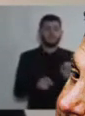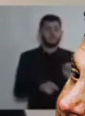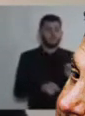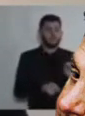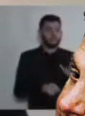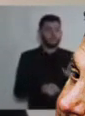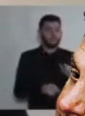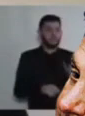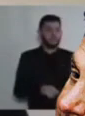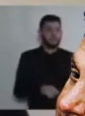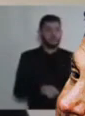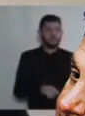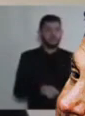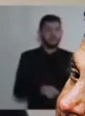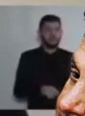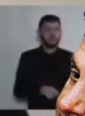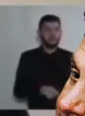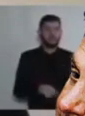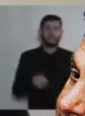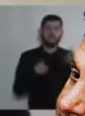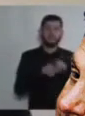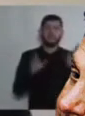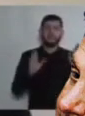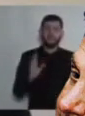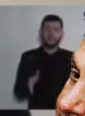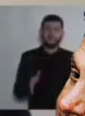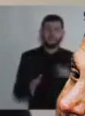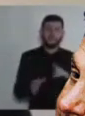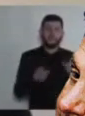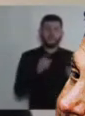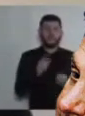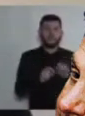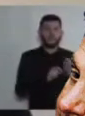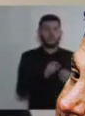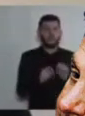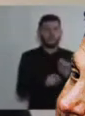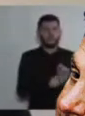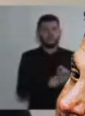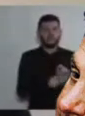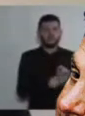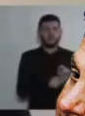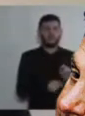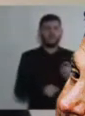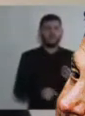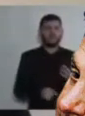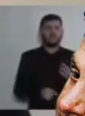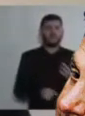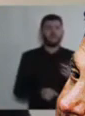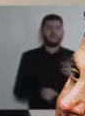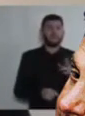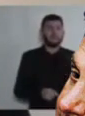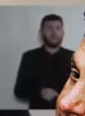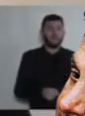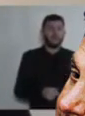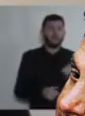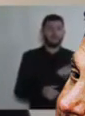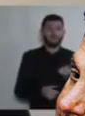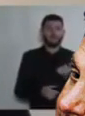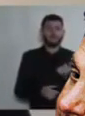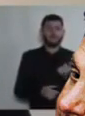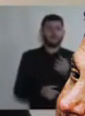juiz assentou de modo completamente extravagante que levaria em consideração, quanto aos coacusados, entre